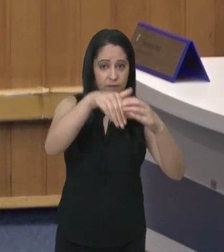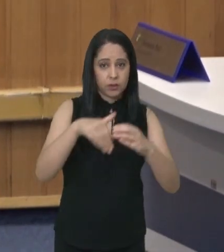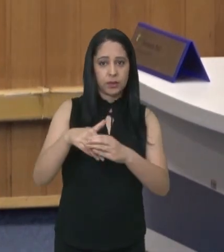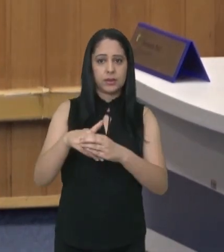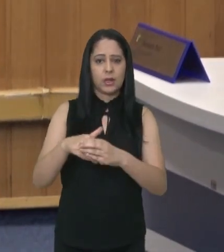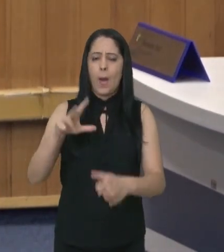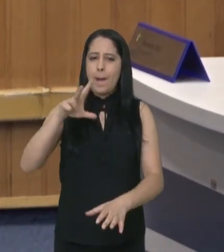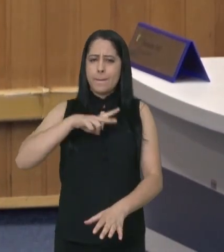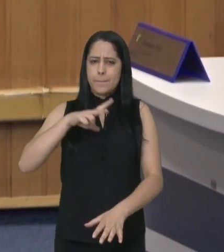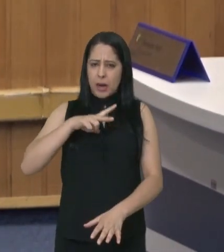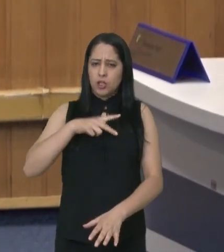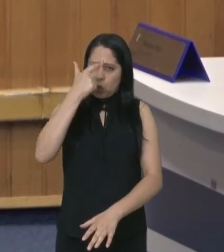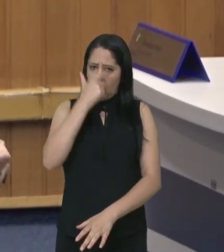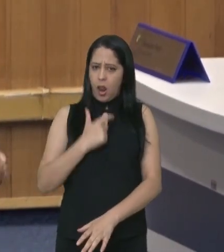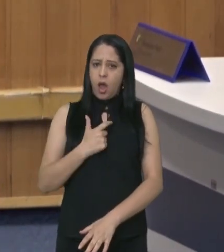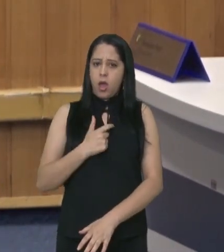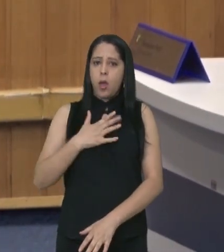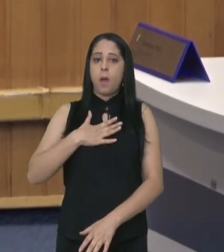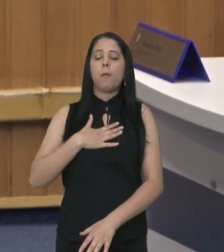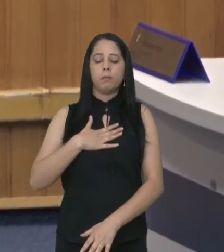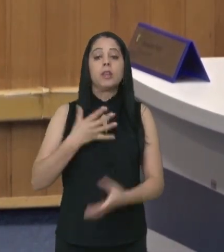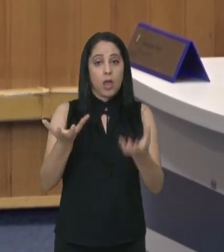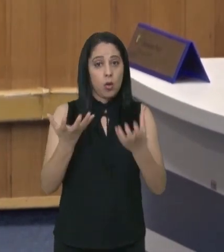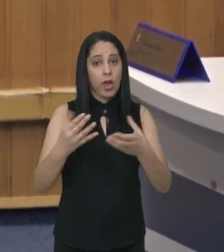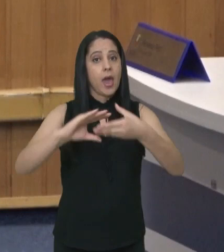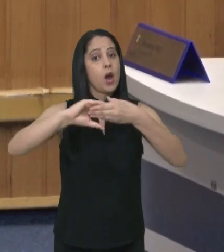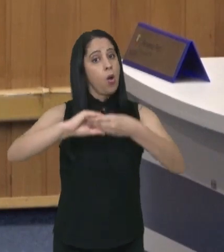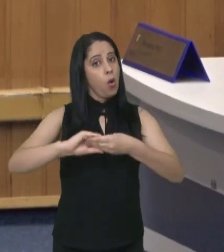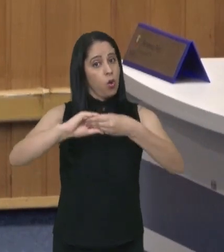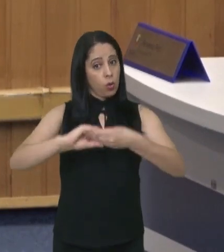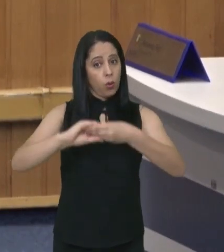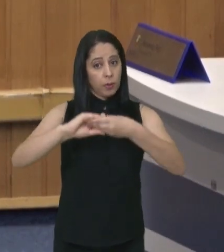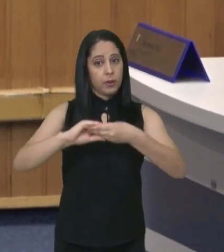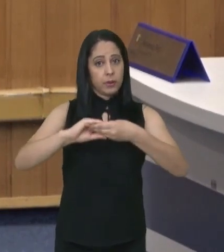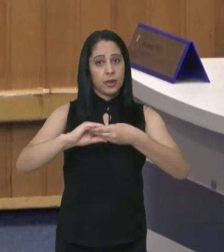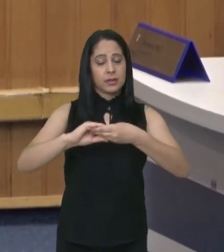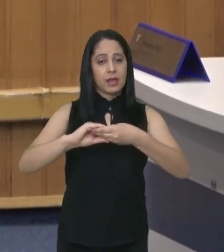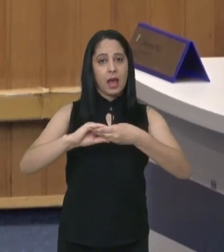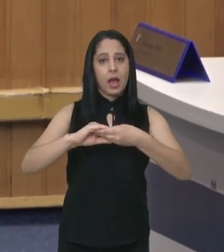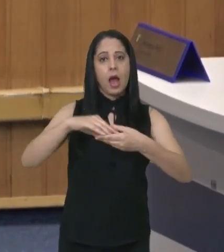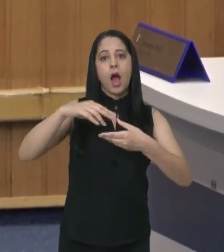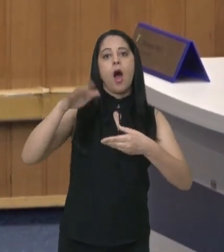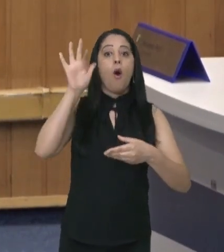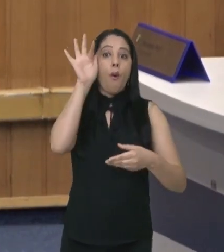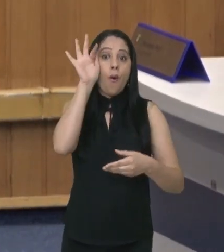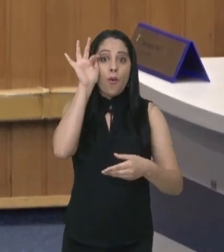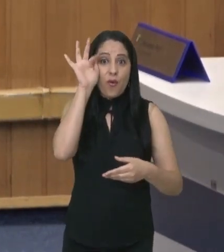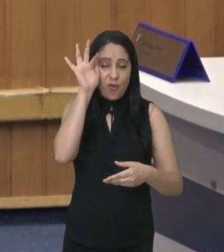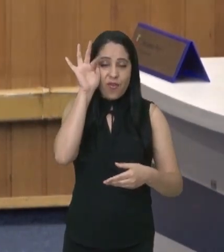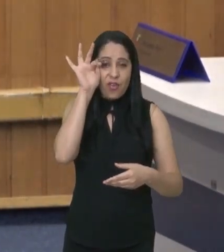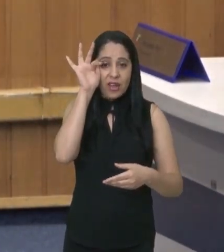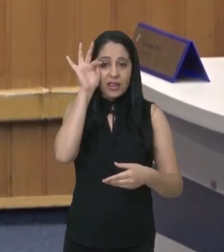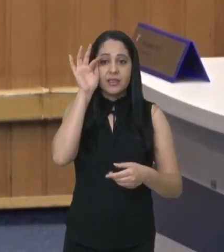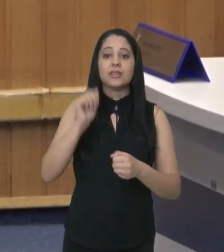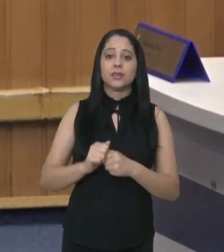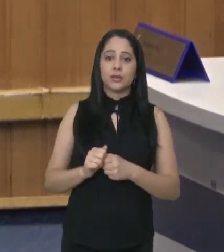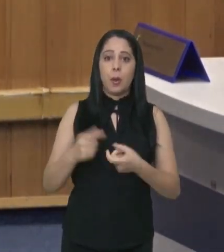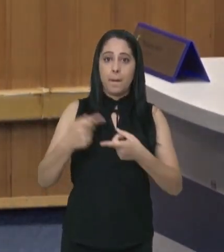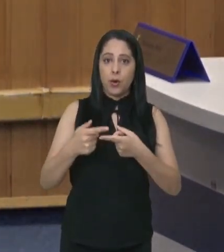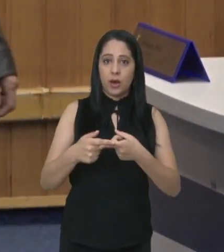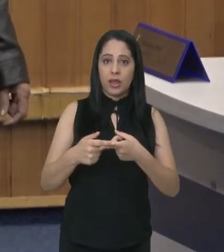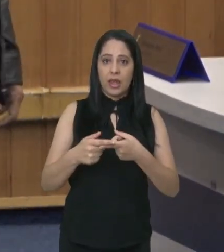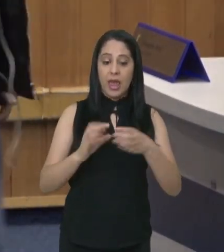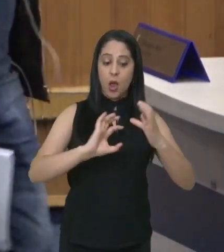particular eu gostaria de cumprimentar o Felício Ramute, né, que é filiado hoje